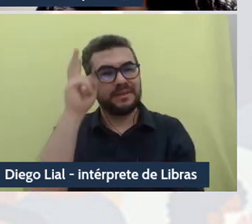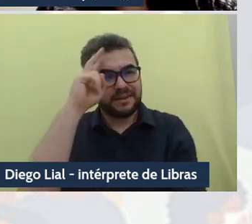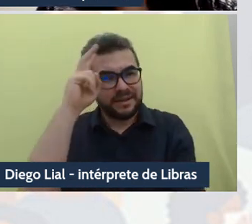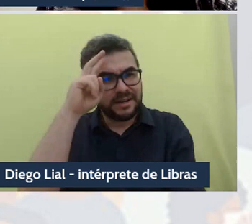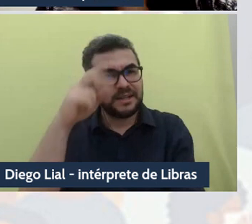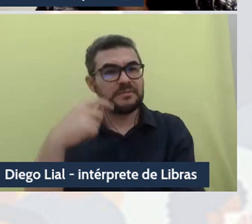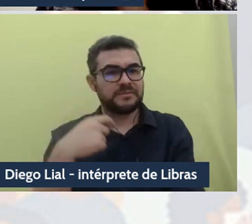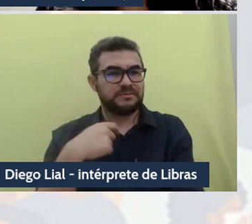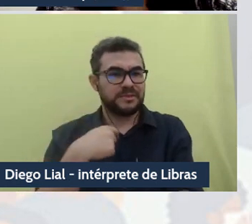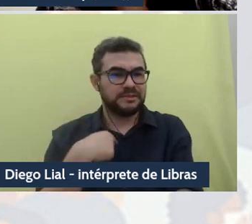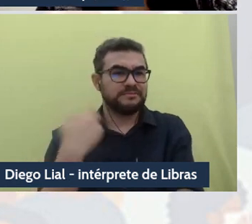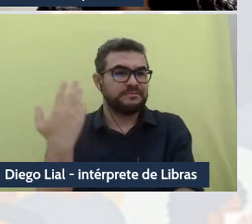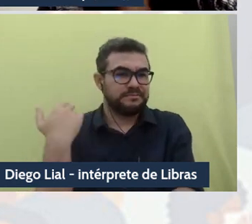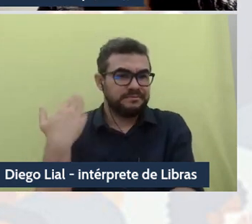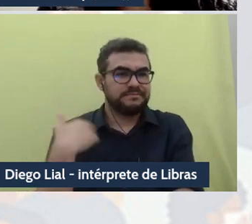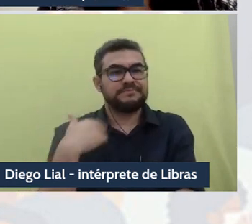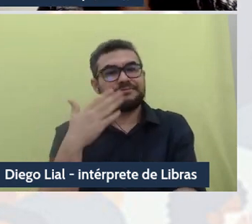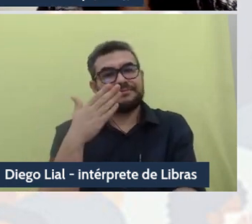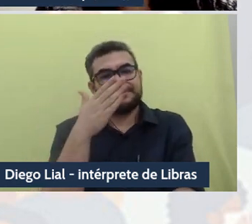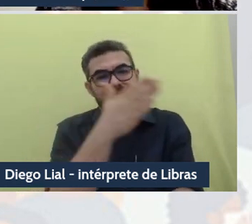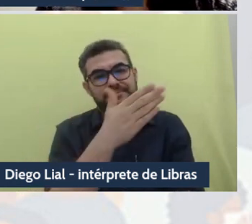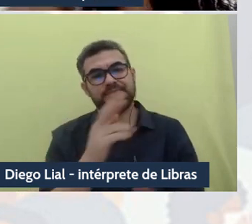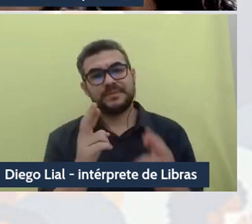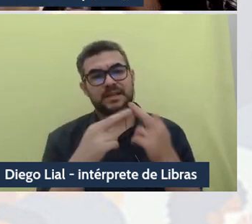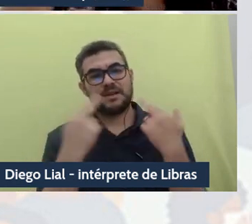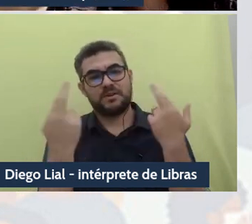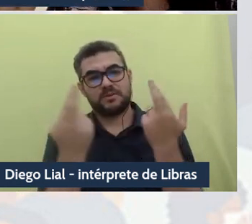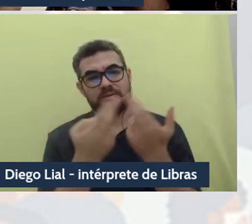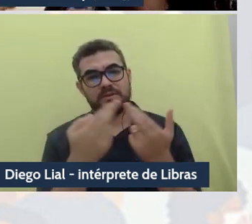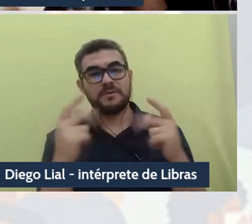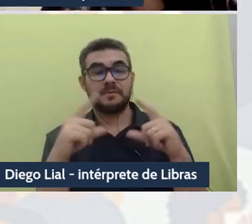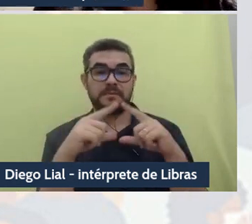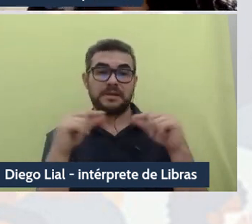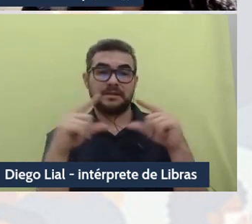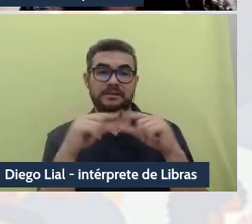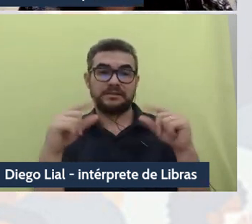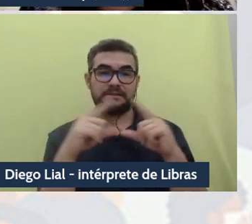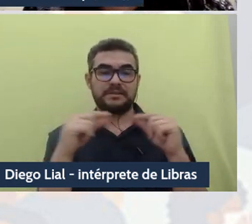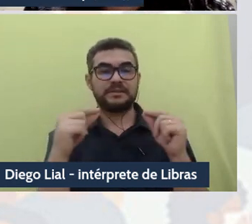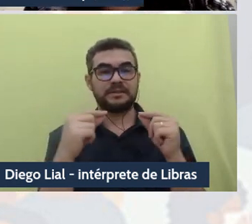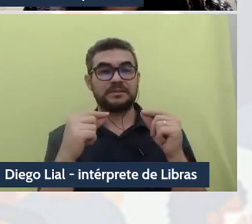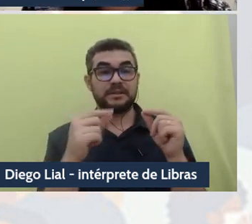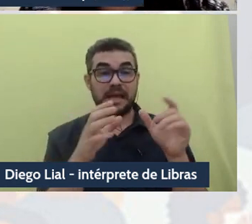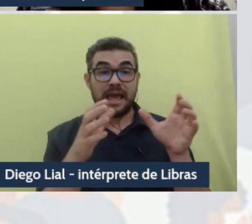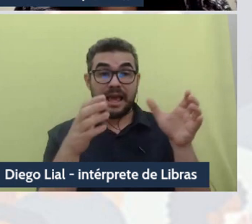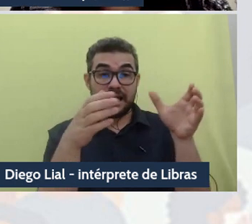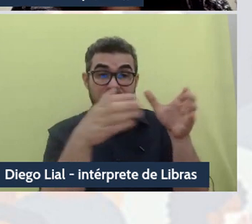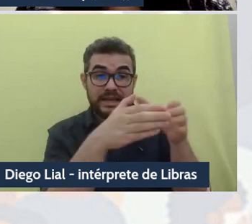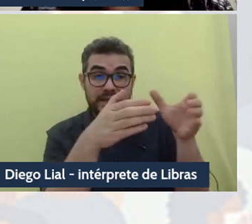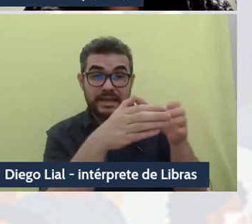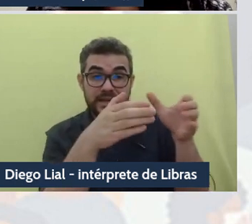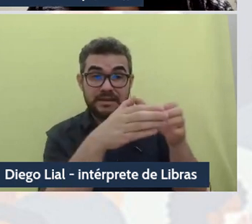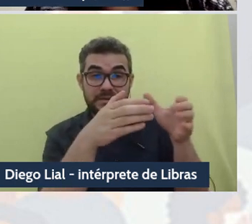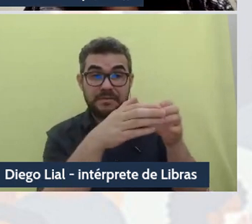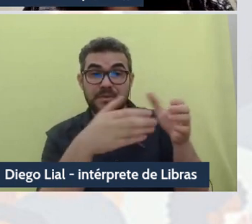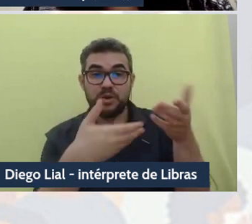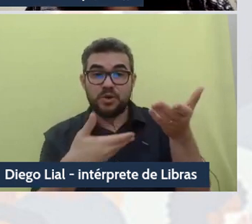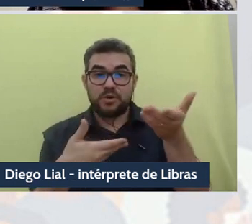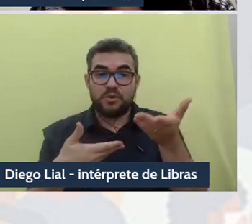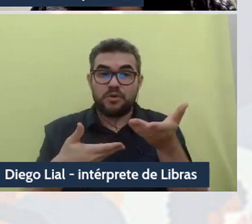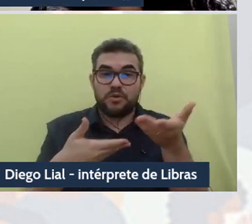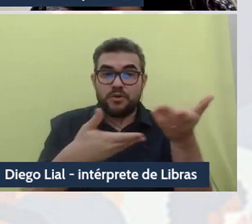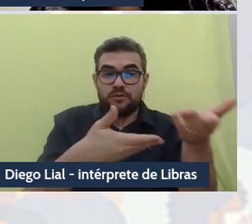época em Brasília, a convite da equipe, que ainda na ocasião era de língua